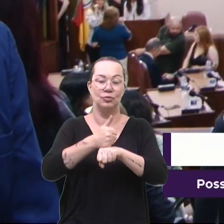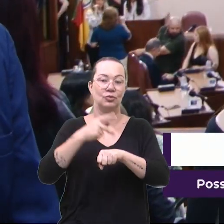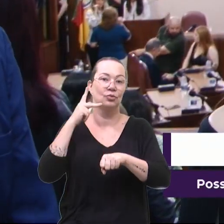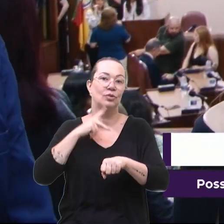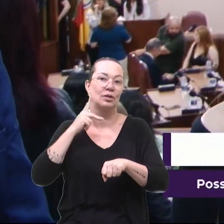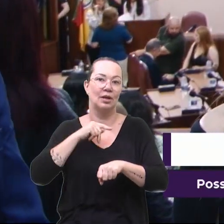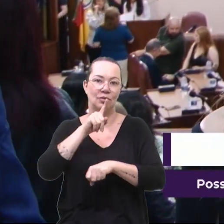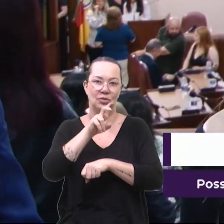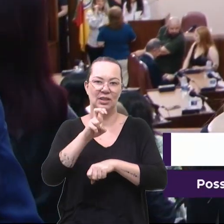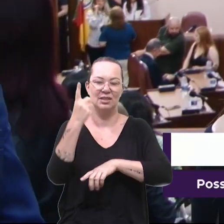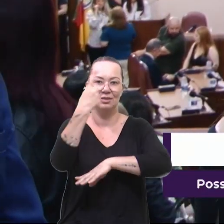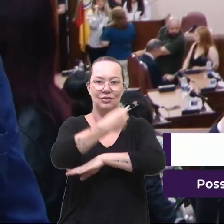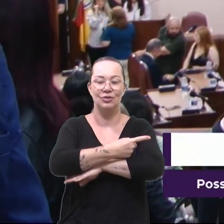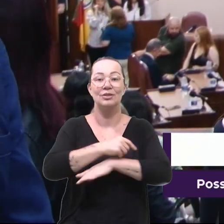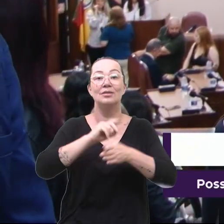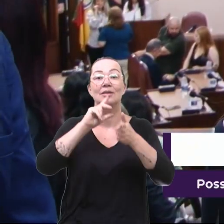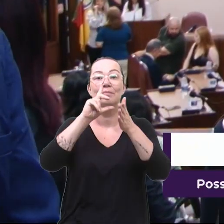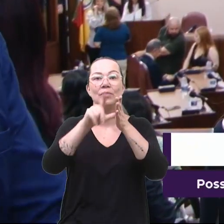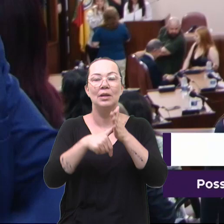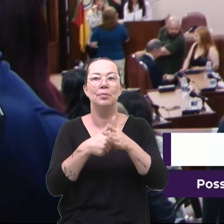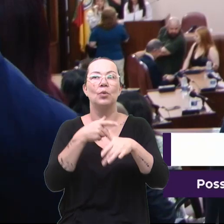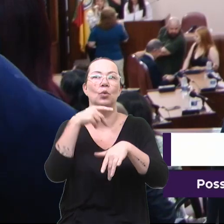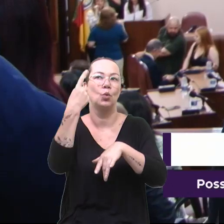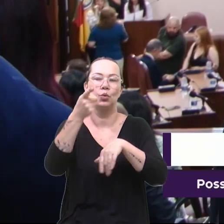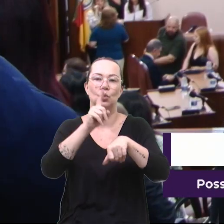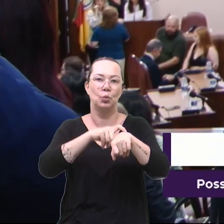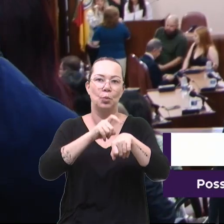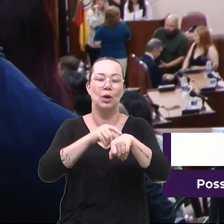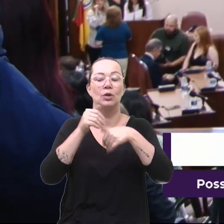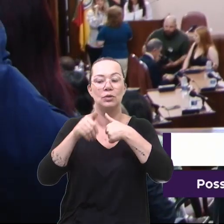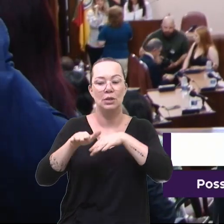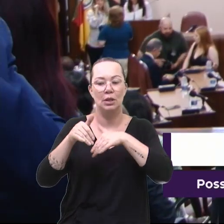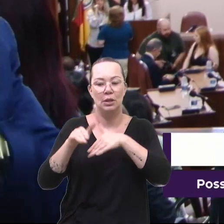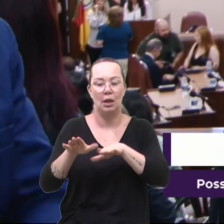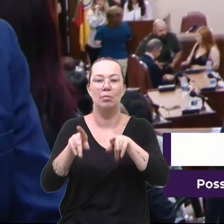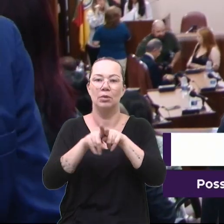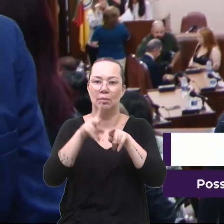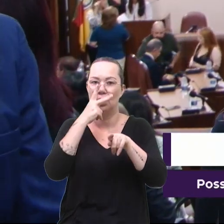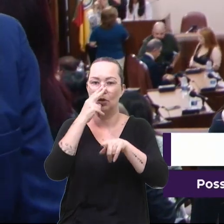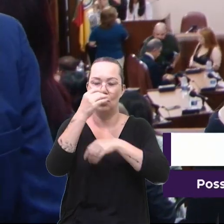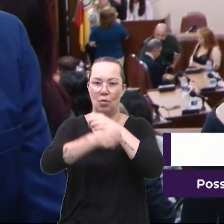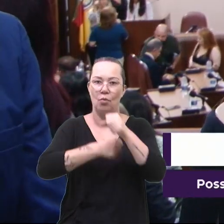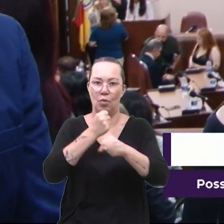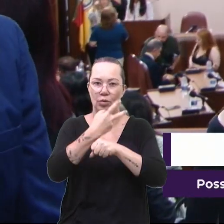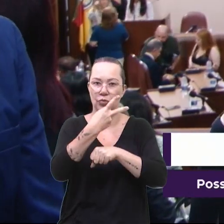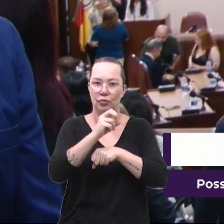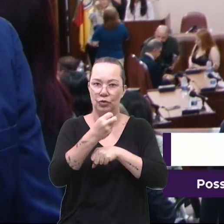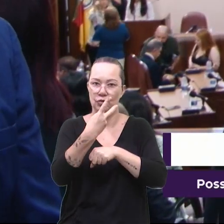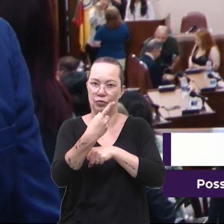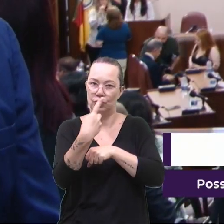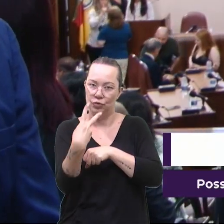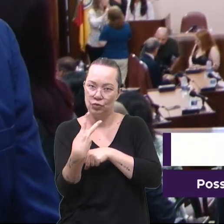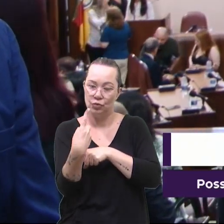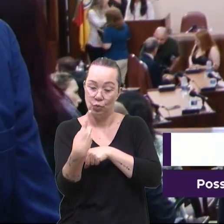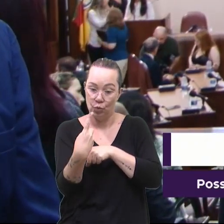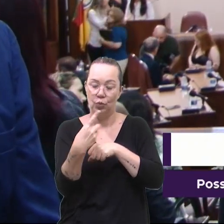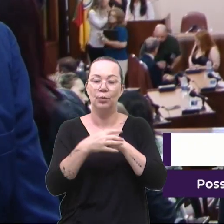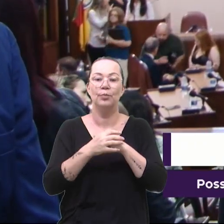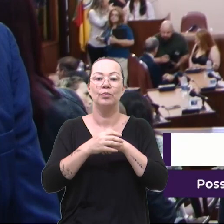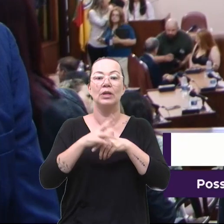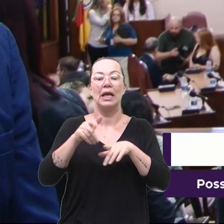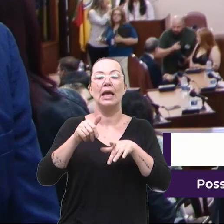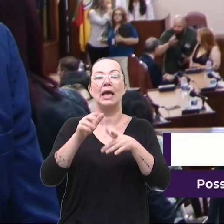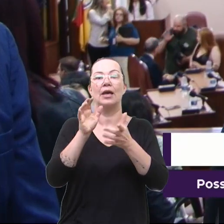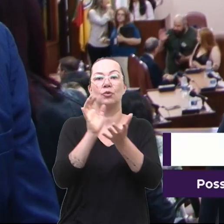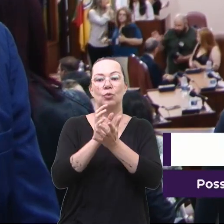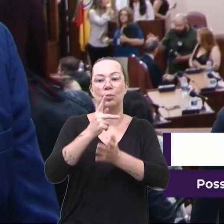15 dias. E em segundo momento, foi em setembro do mesmo ano, de 2021, a suplente do PT, do